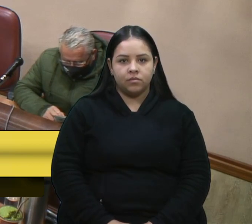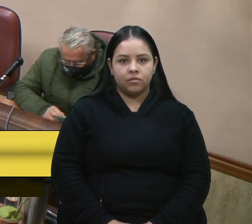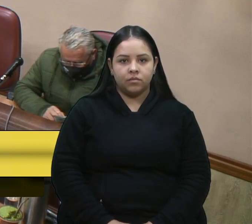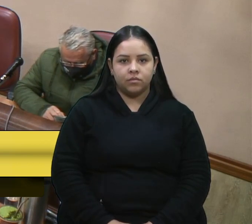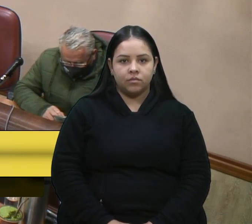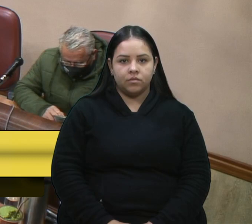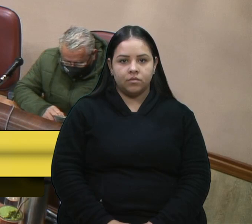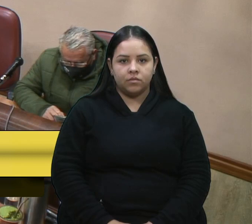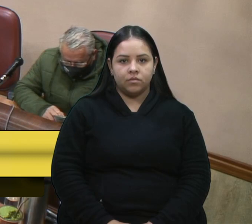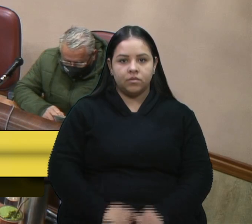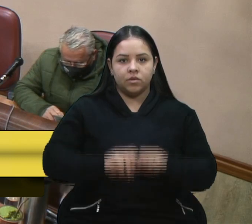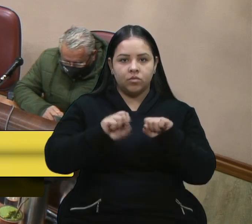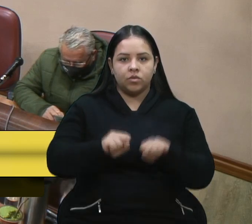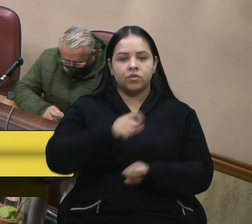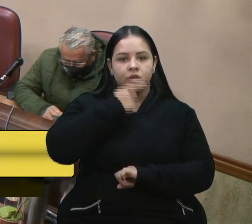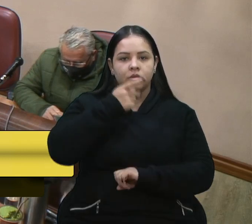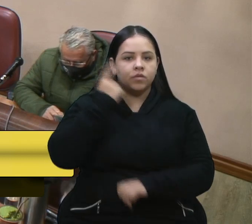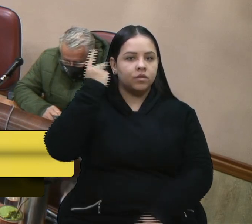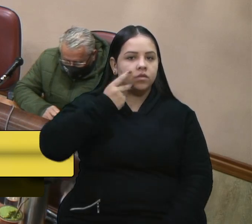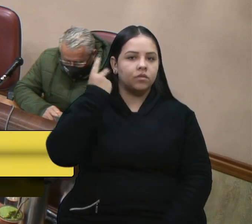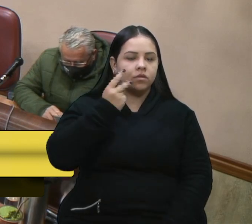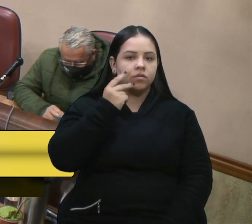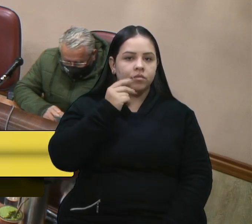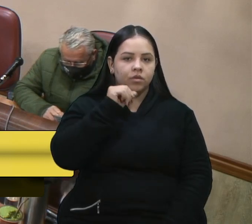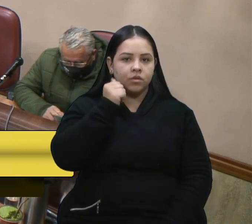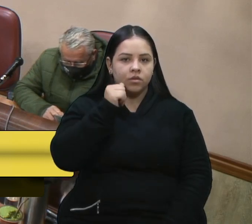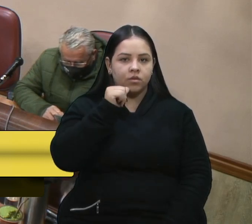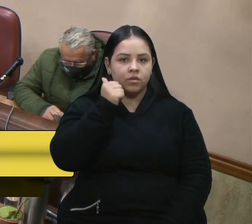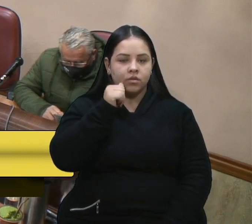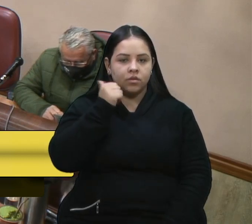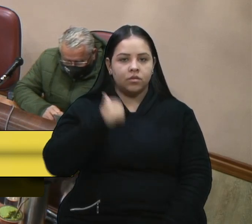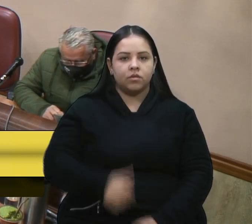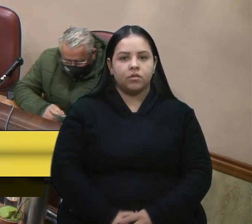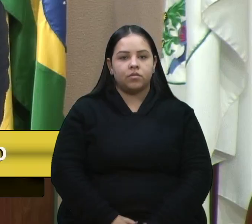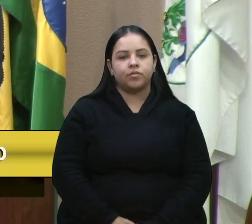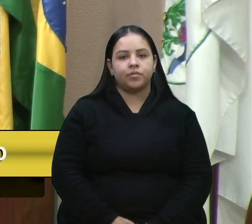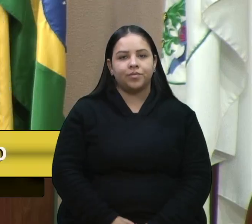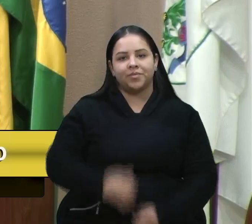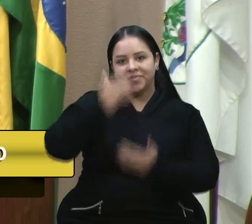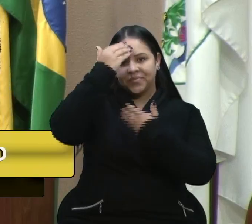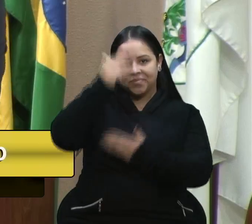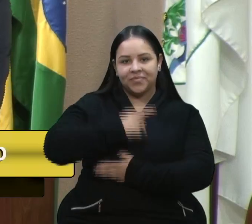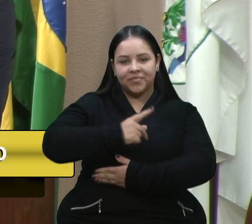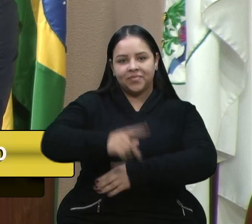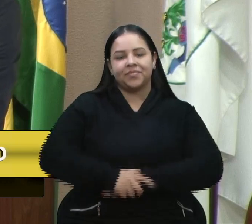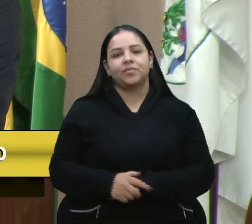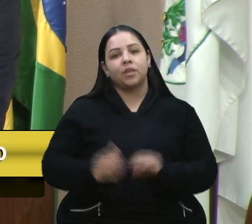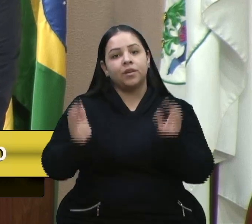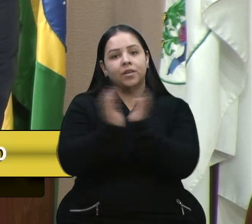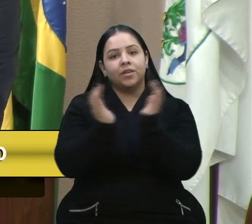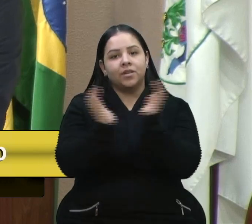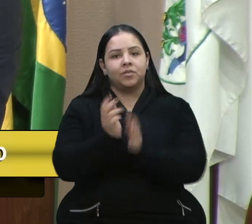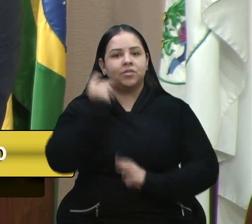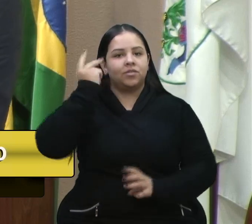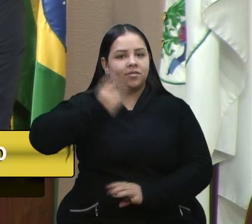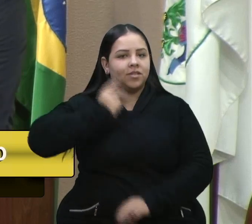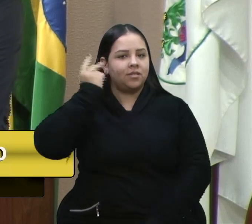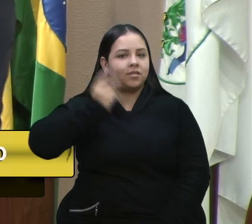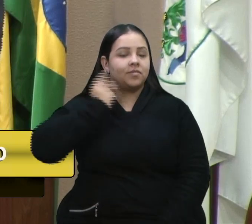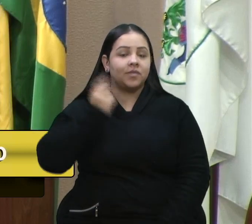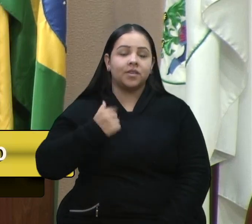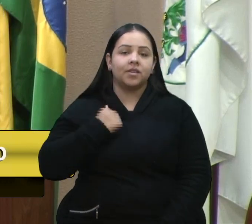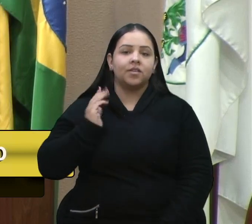Com a palavra, vereador Marcon. Obrigado, senhor presidente. Senhoras e senhores vereadores, venho até